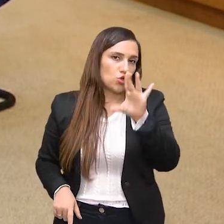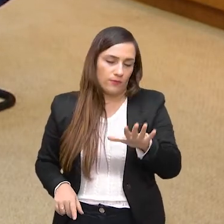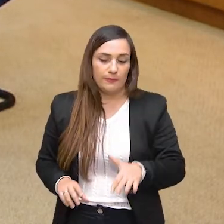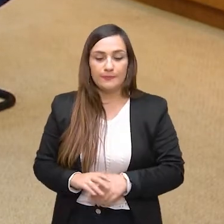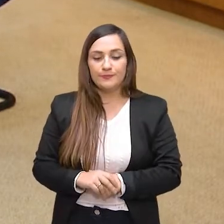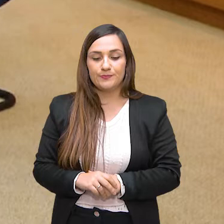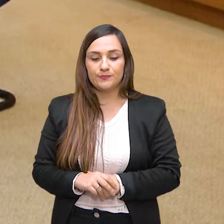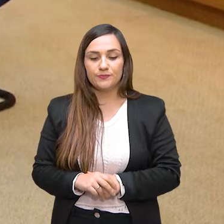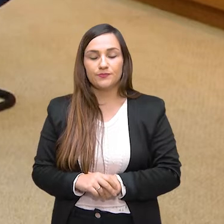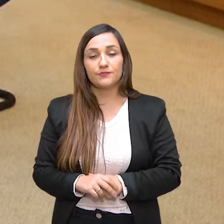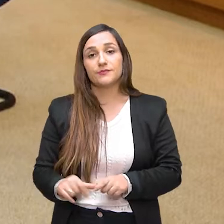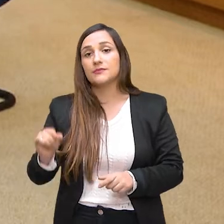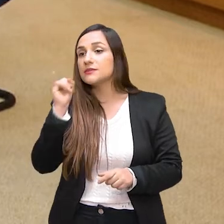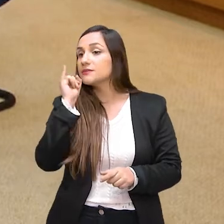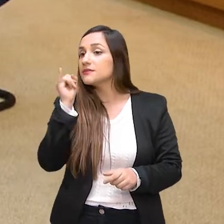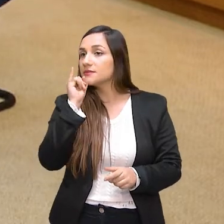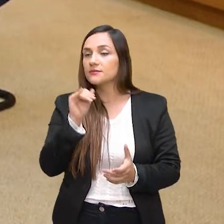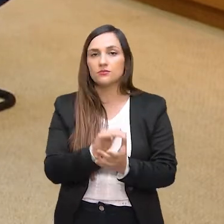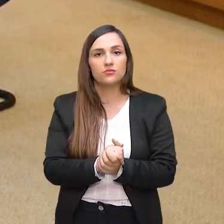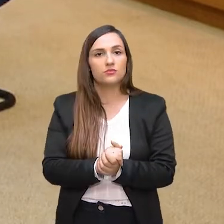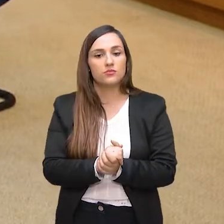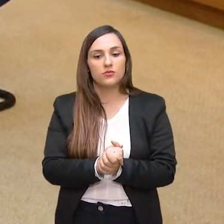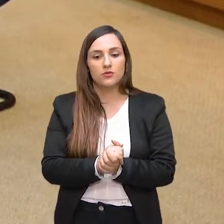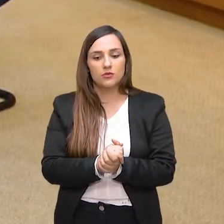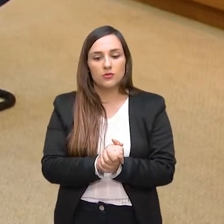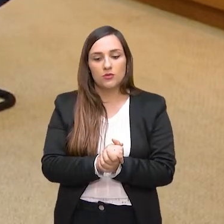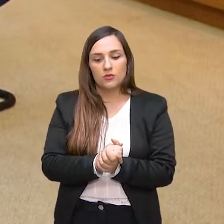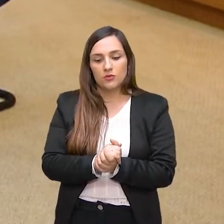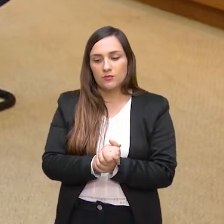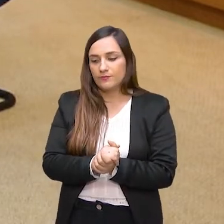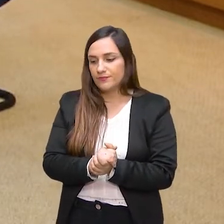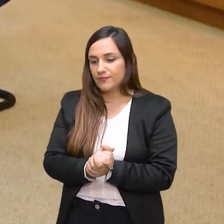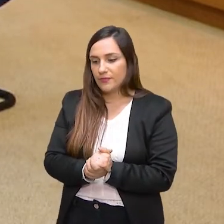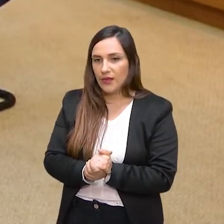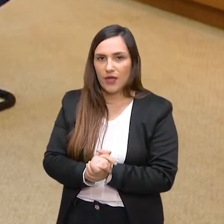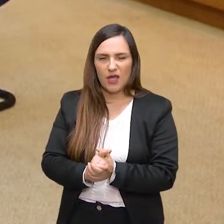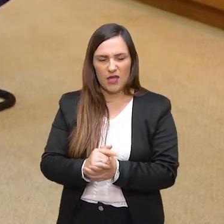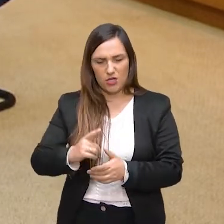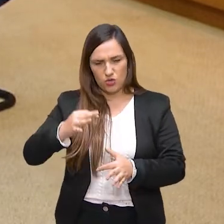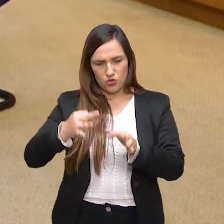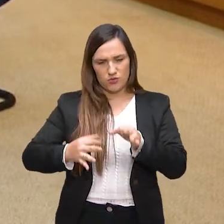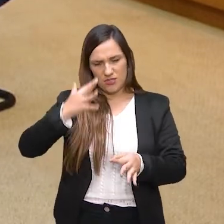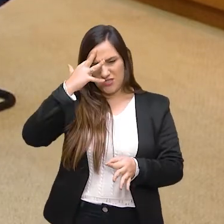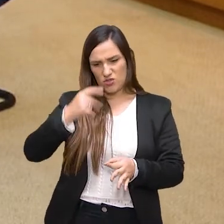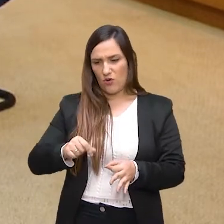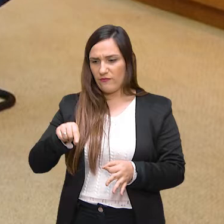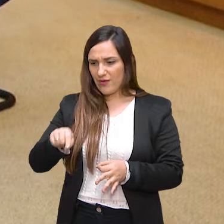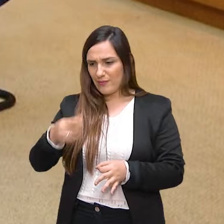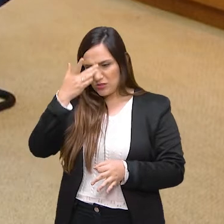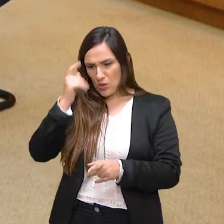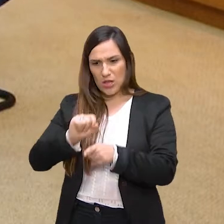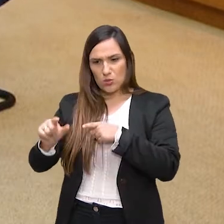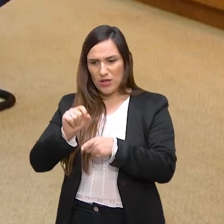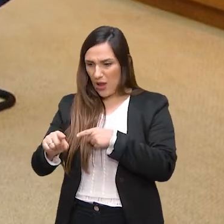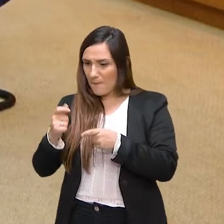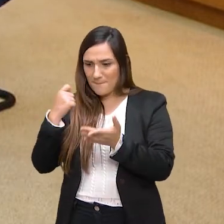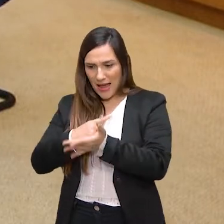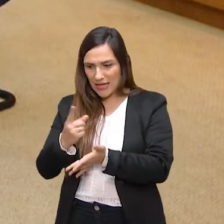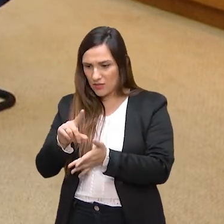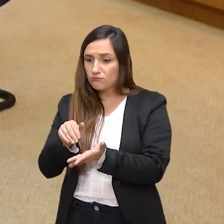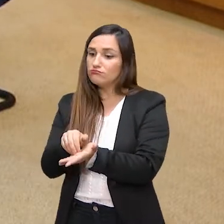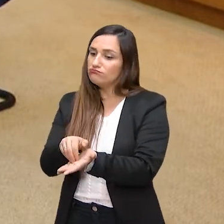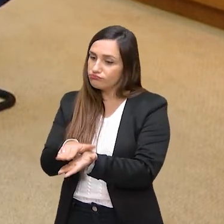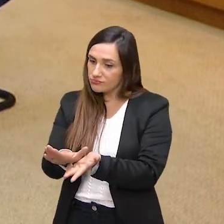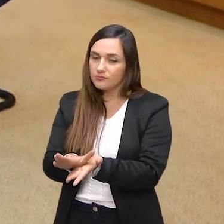medida além dessa. Mas um despejo, se o inquilino, o juiz determina que ele saia, se o inquilino não